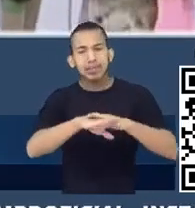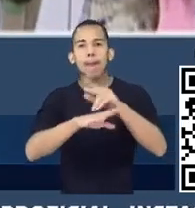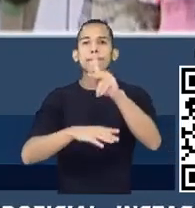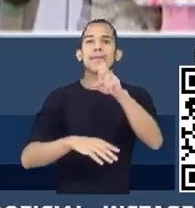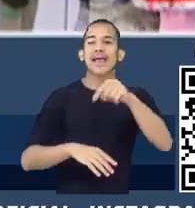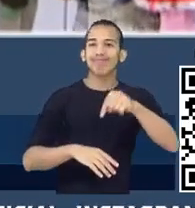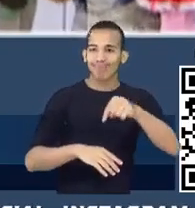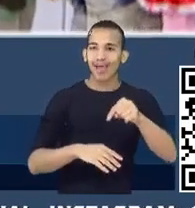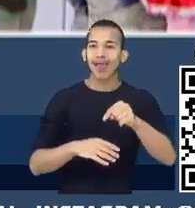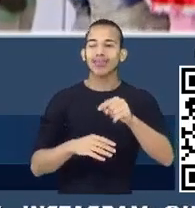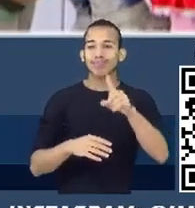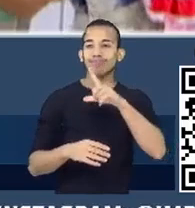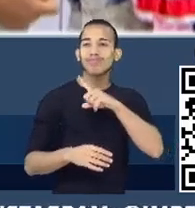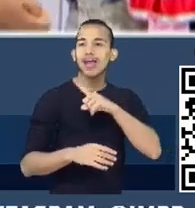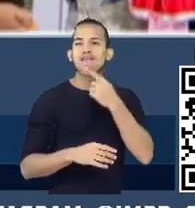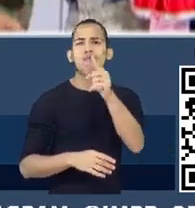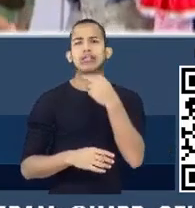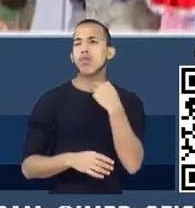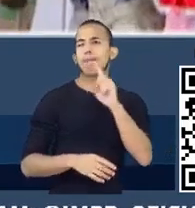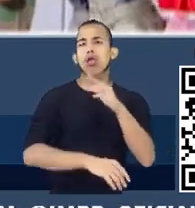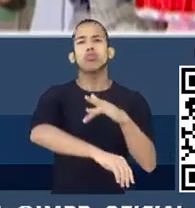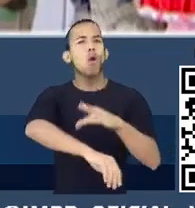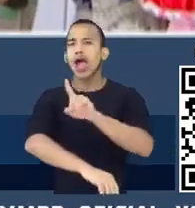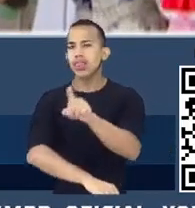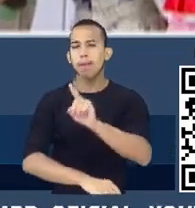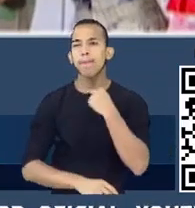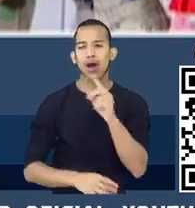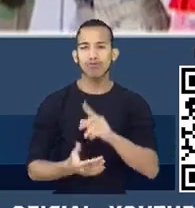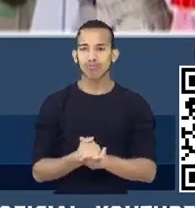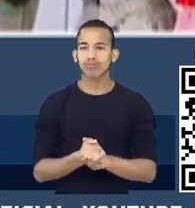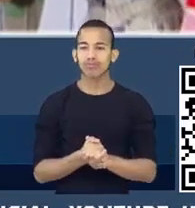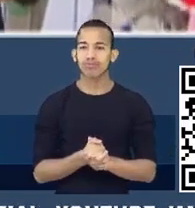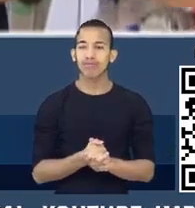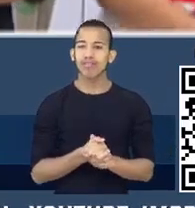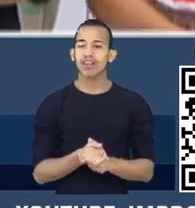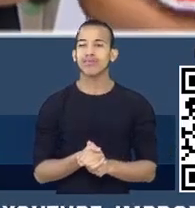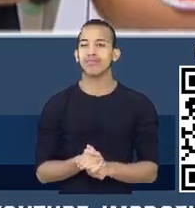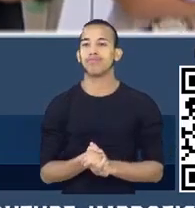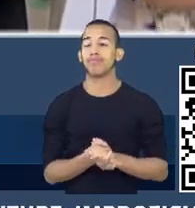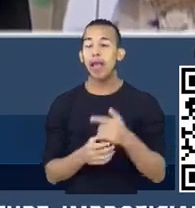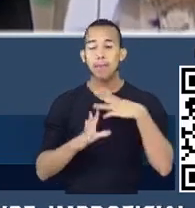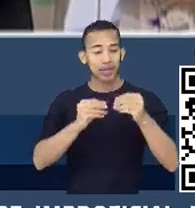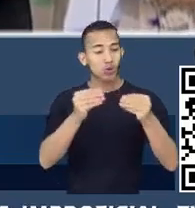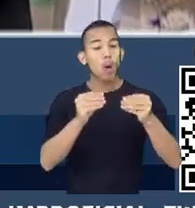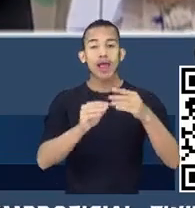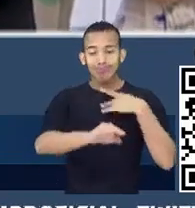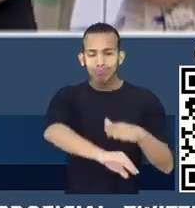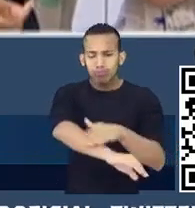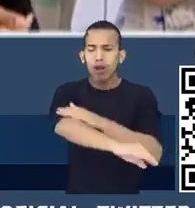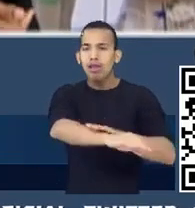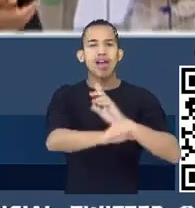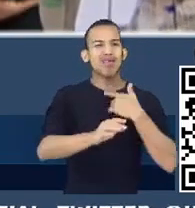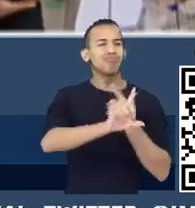passando no pé dela, ele entrou e disse assim: você não pode tocar nela, não. Aí eu peguei, já tinha passado a toalhinha, saí, já tinha ungido também, saí.